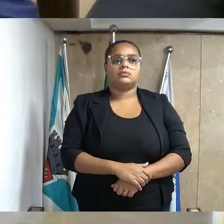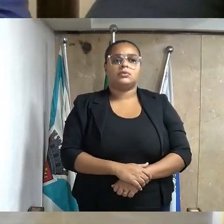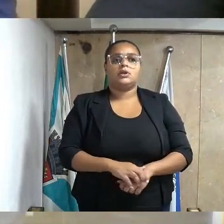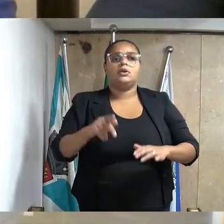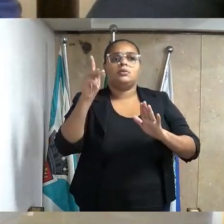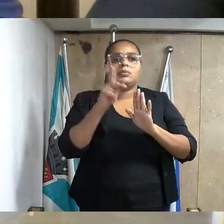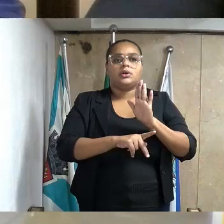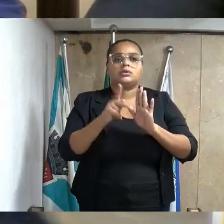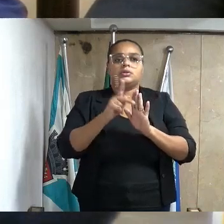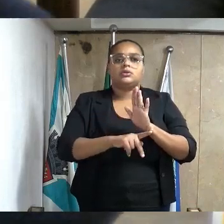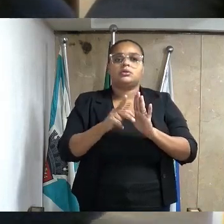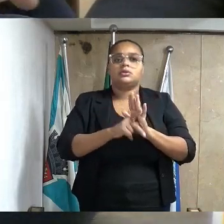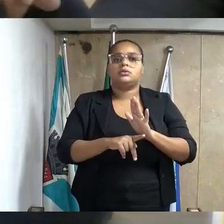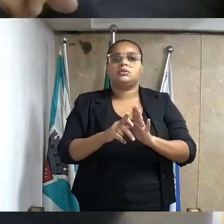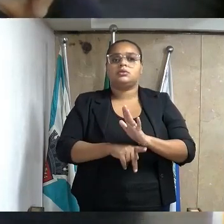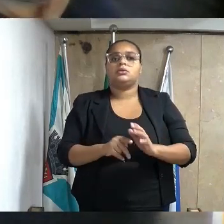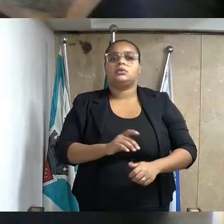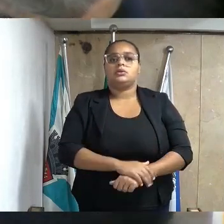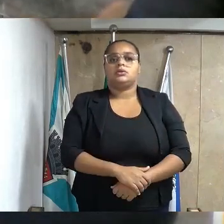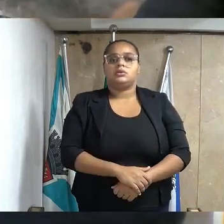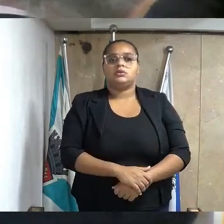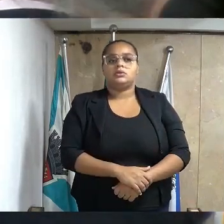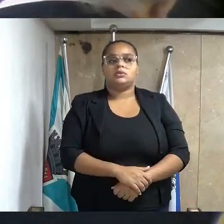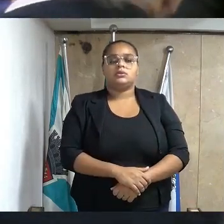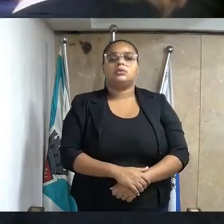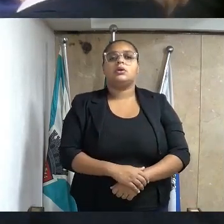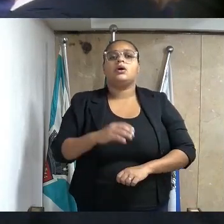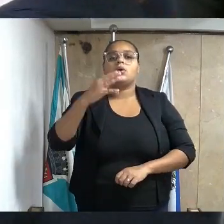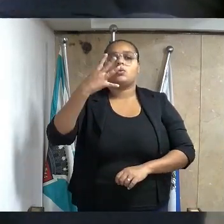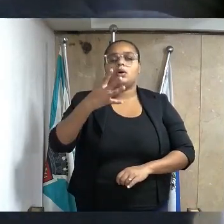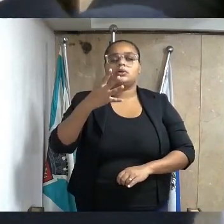Projeto de decreto legislativo